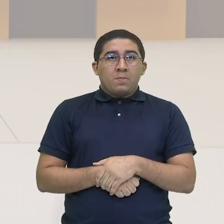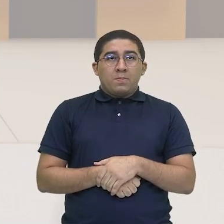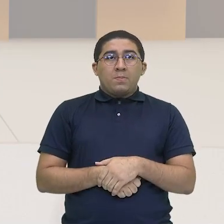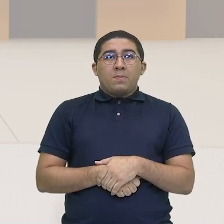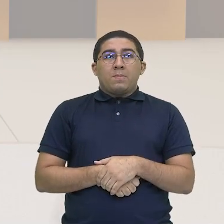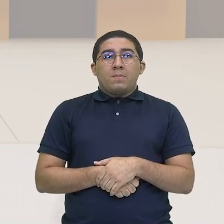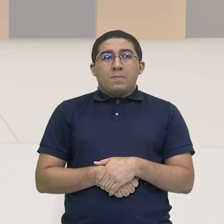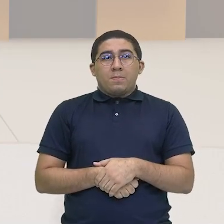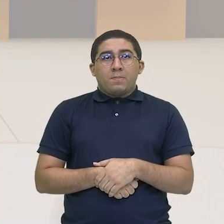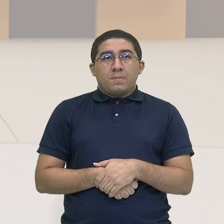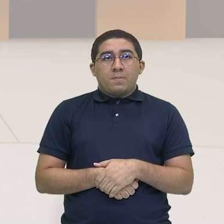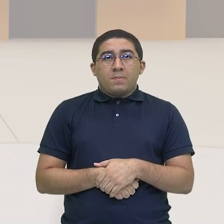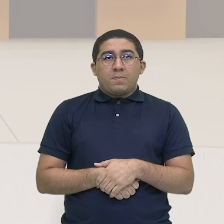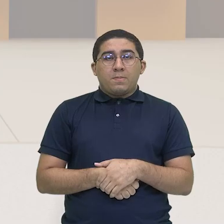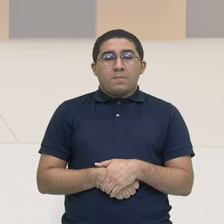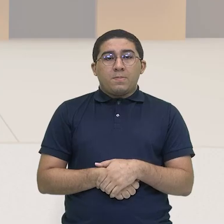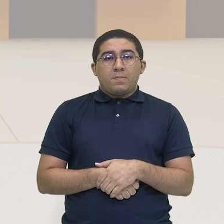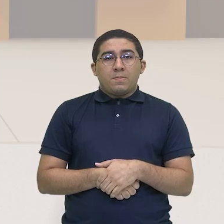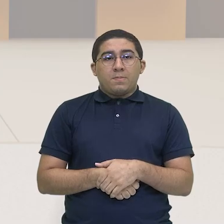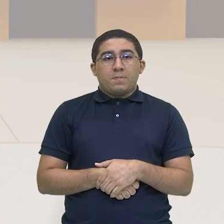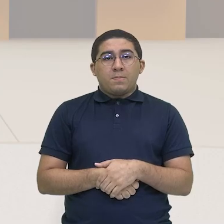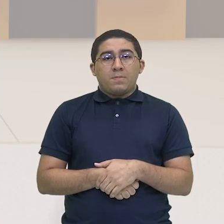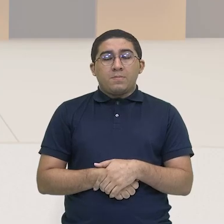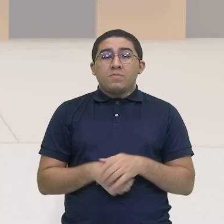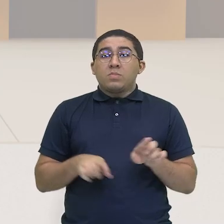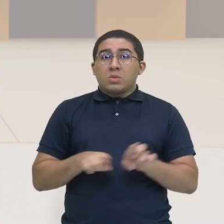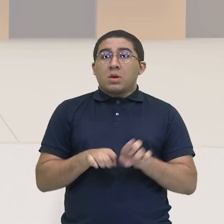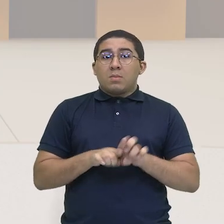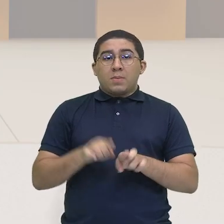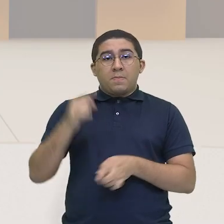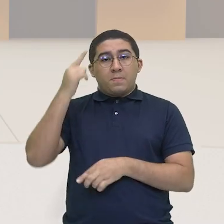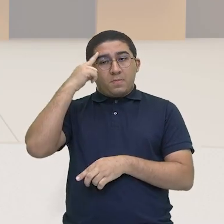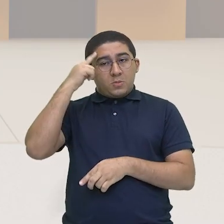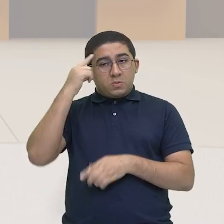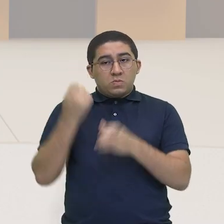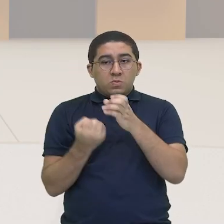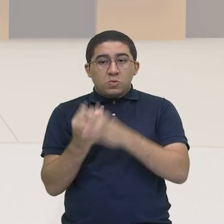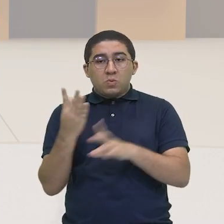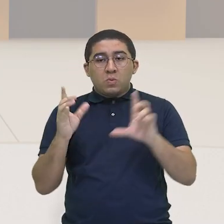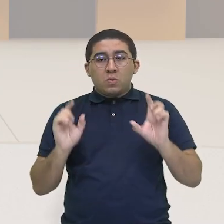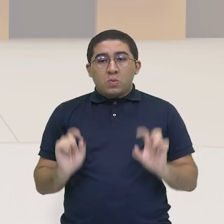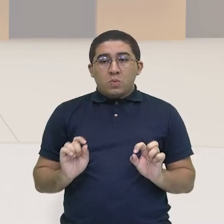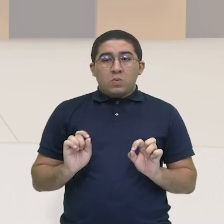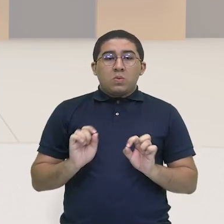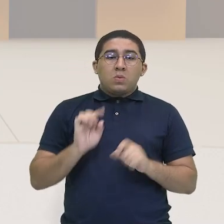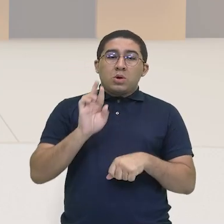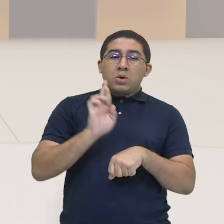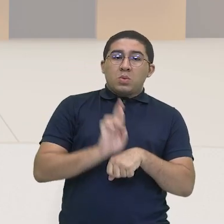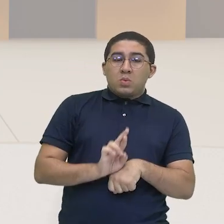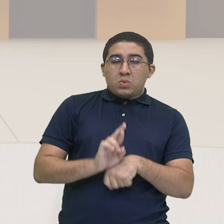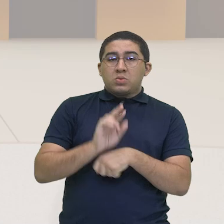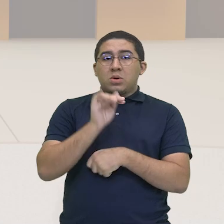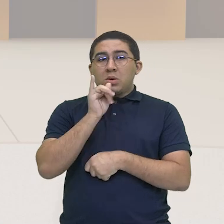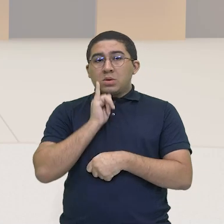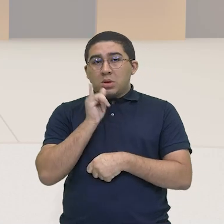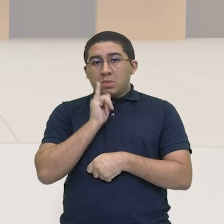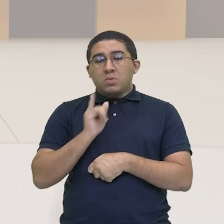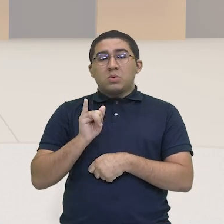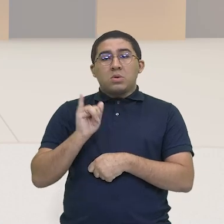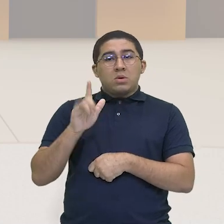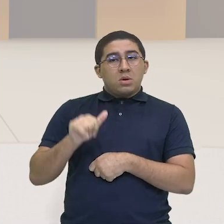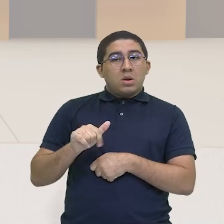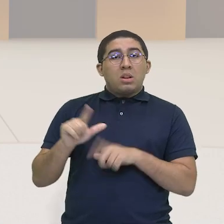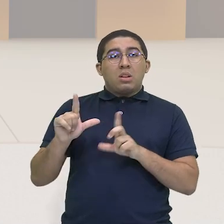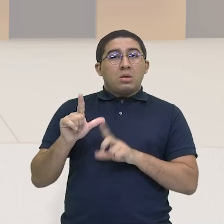aí, para isso, também foi desenvolvido aqui uns recursos, né, uns R's de